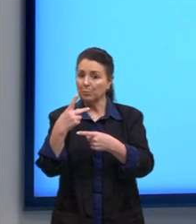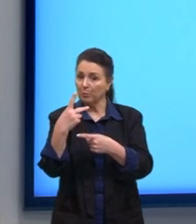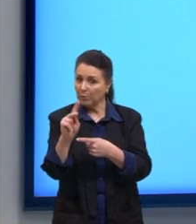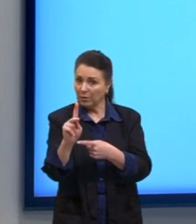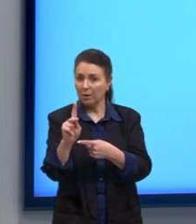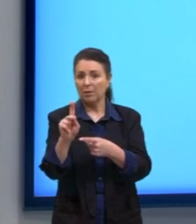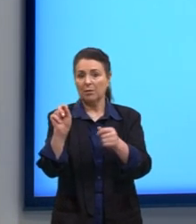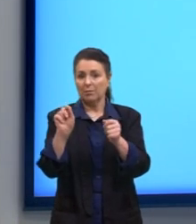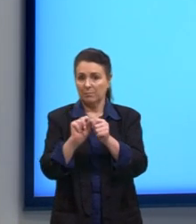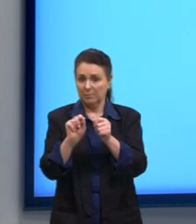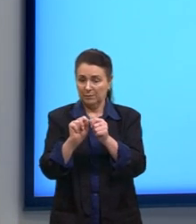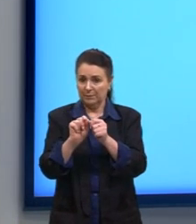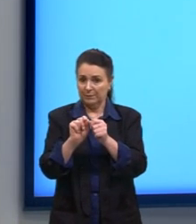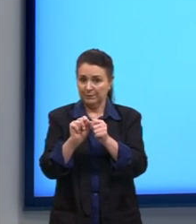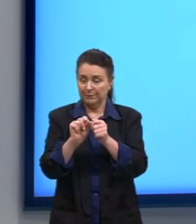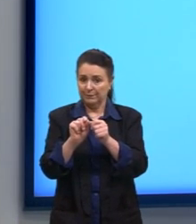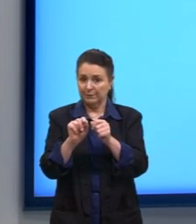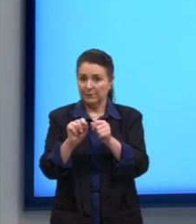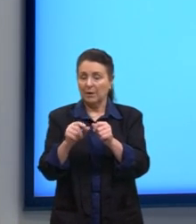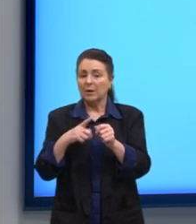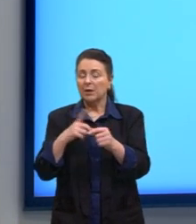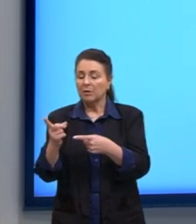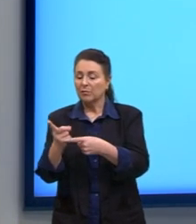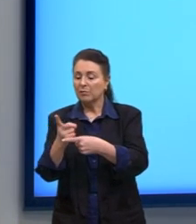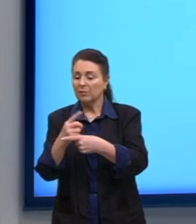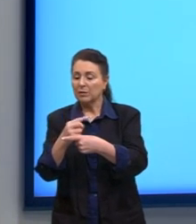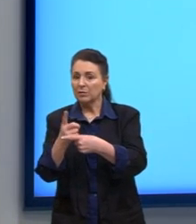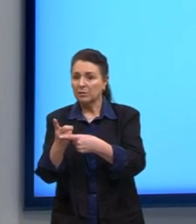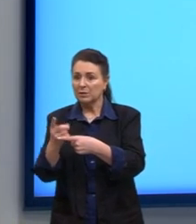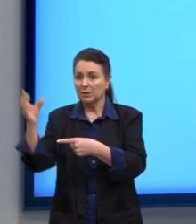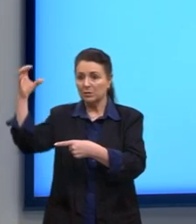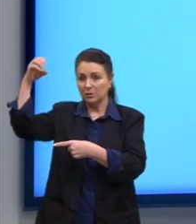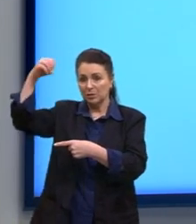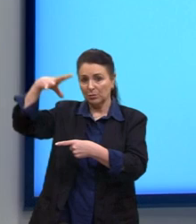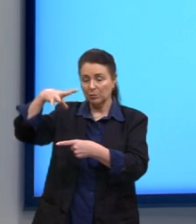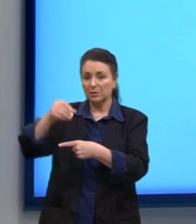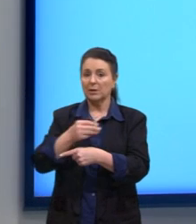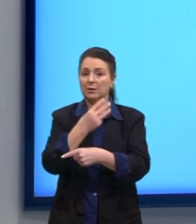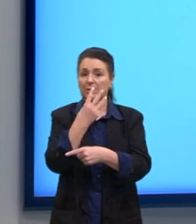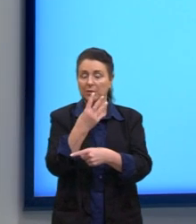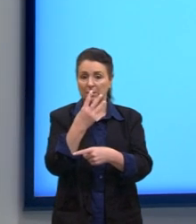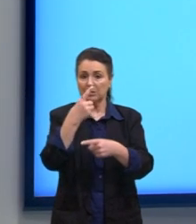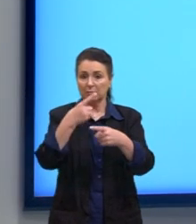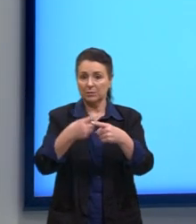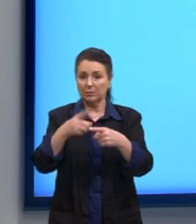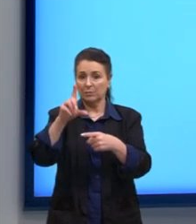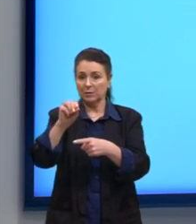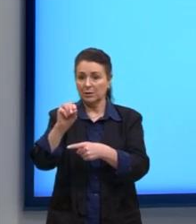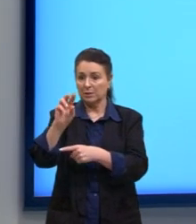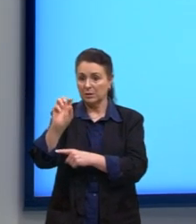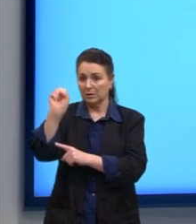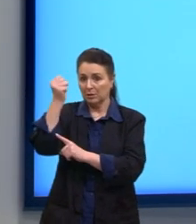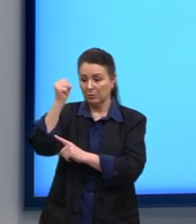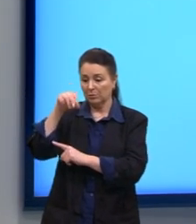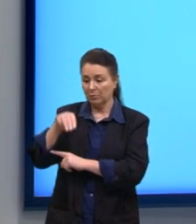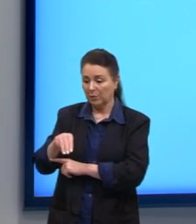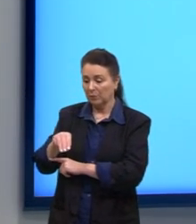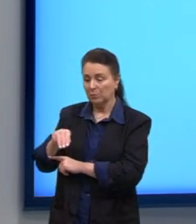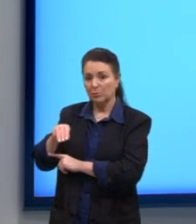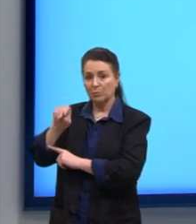e a velocidade da luz que a gente já conversou é três multiplicado por 10 elevado na 8 metros por